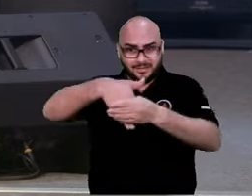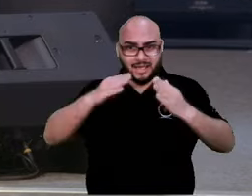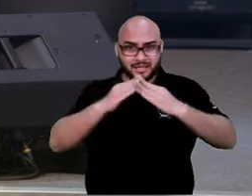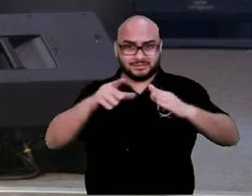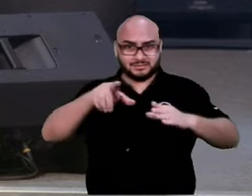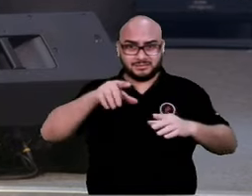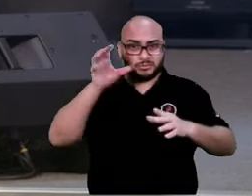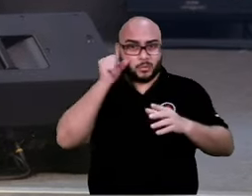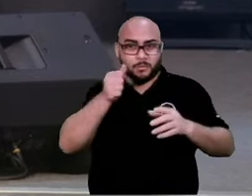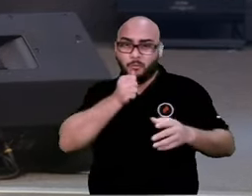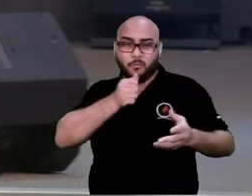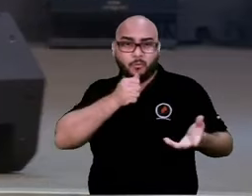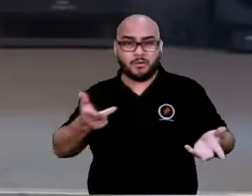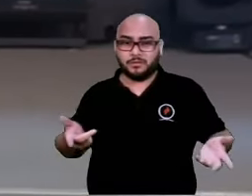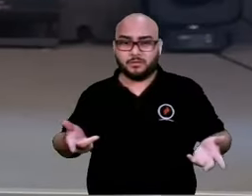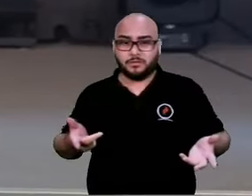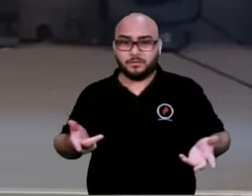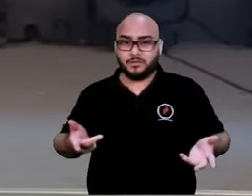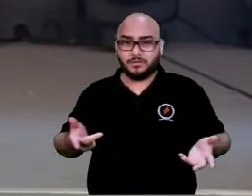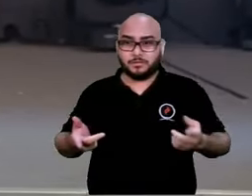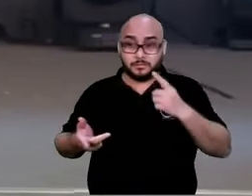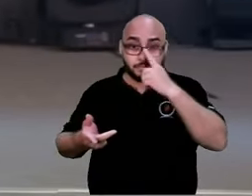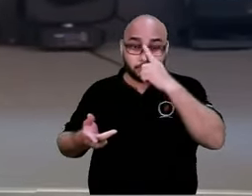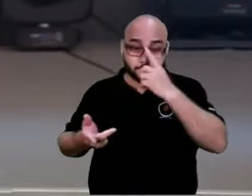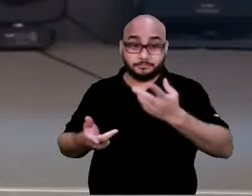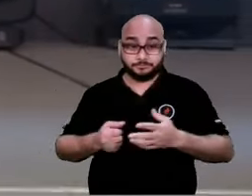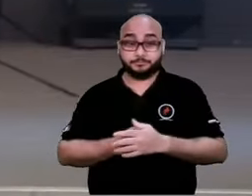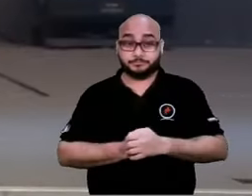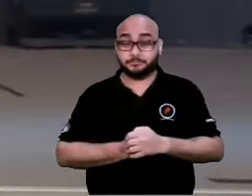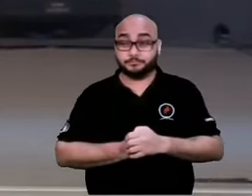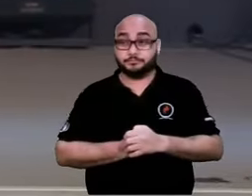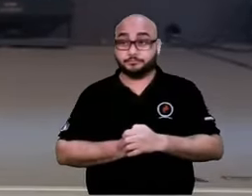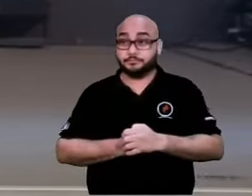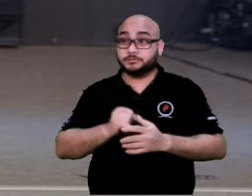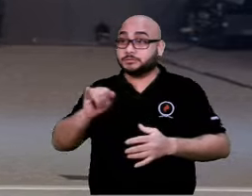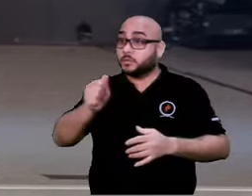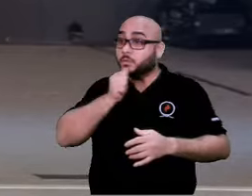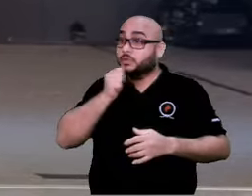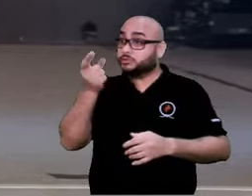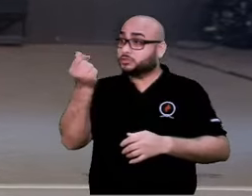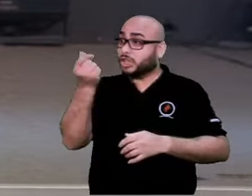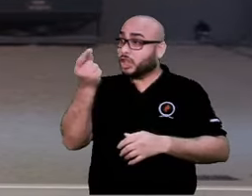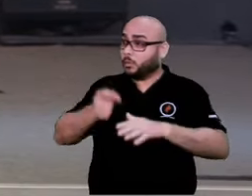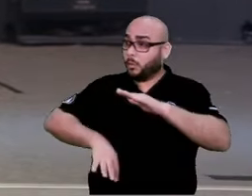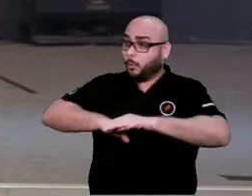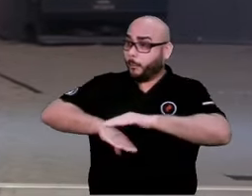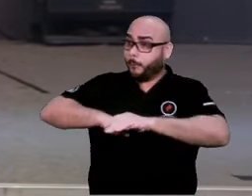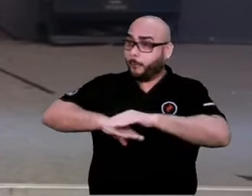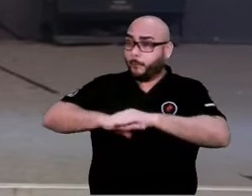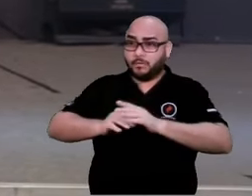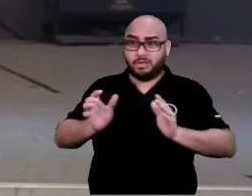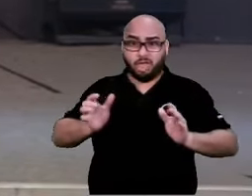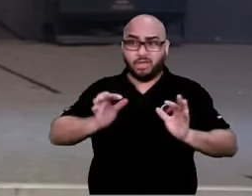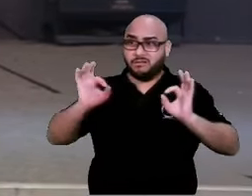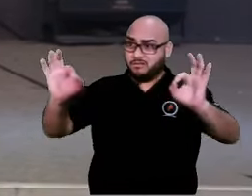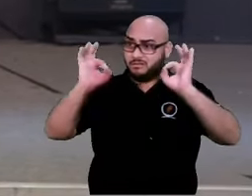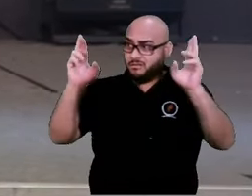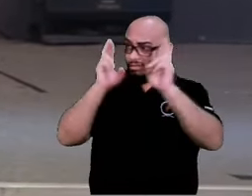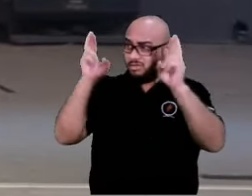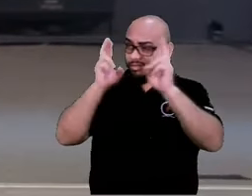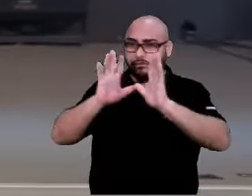ver sem trabalho, sem dinheiro, sem escudo, sem riqueza. Está indo para